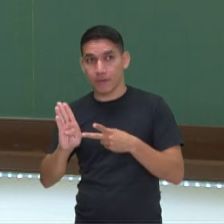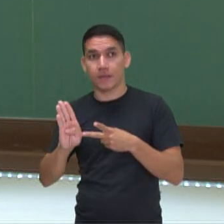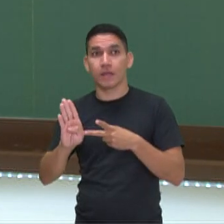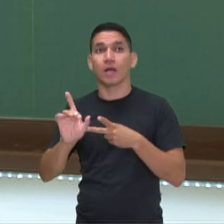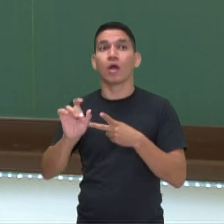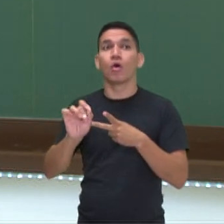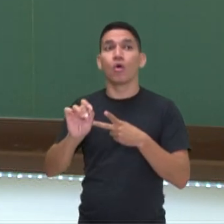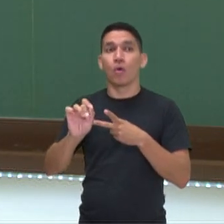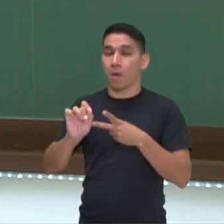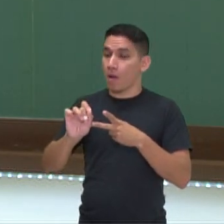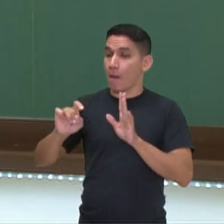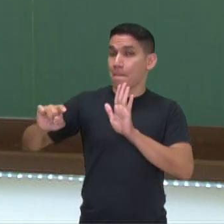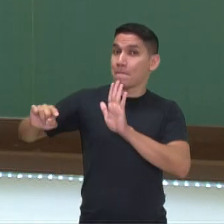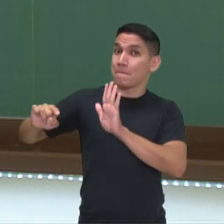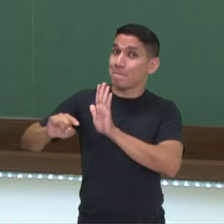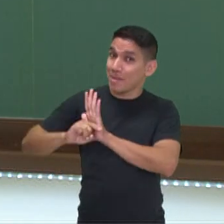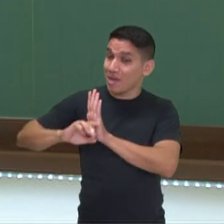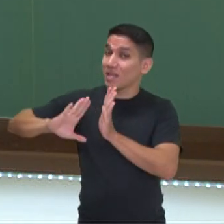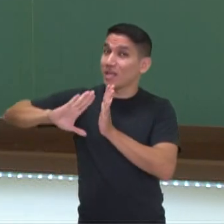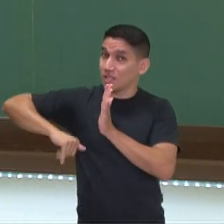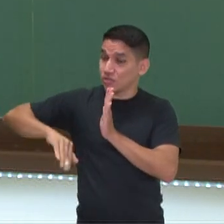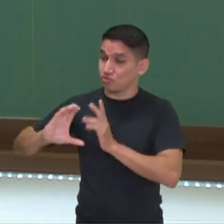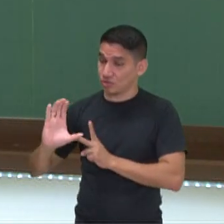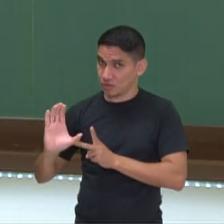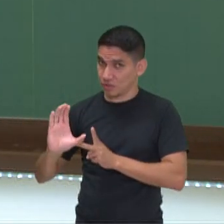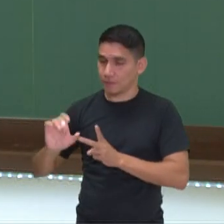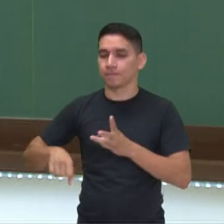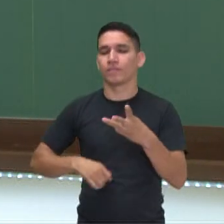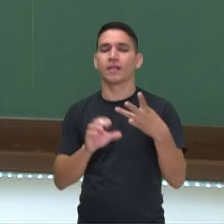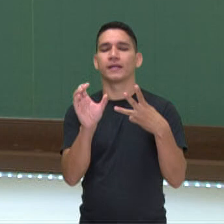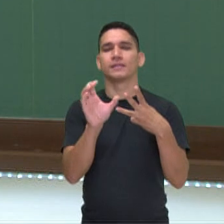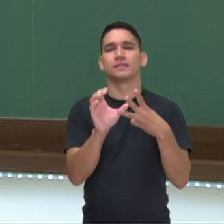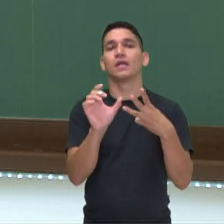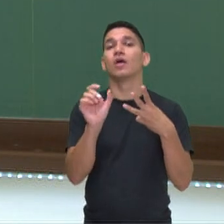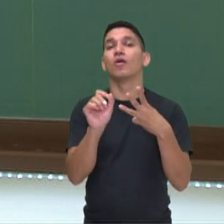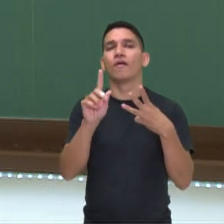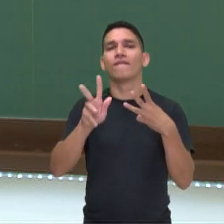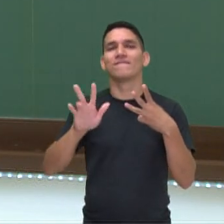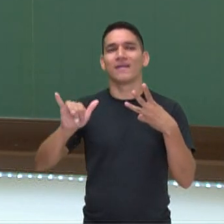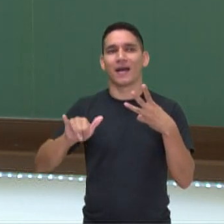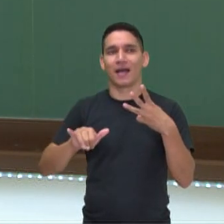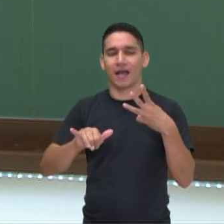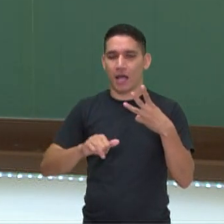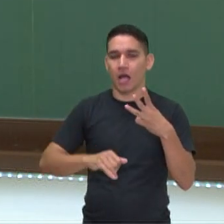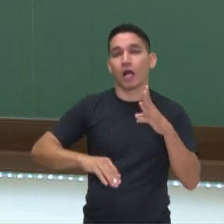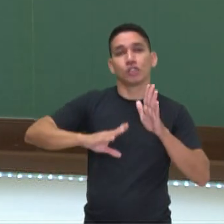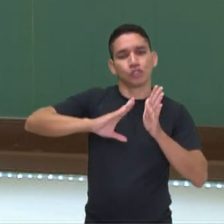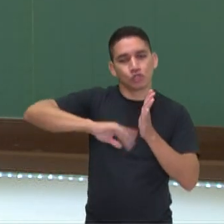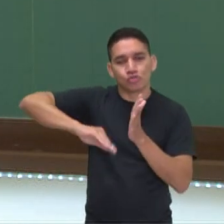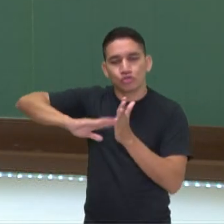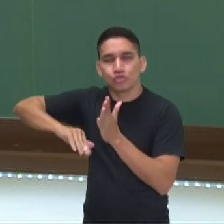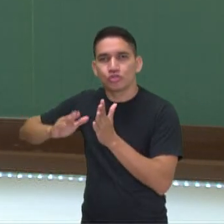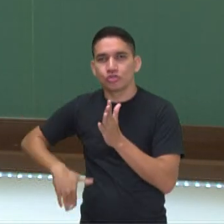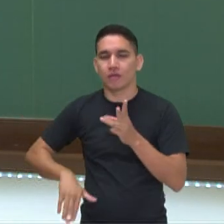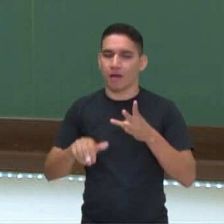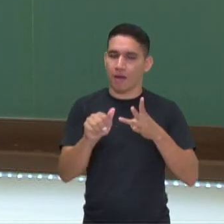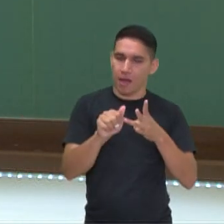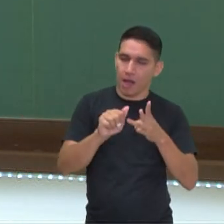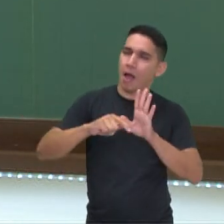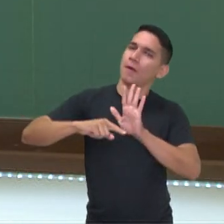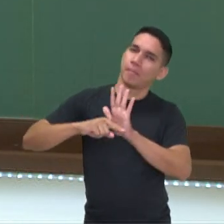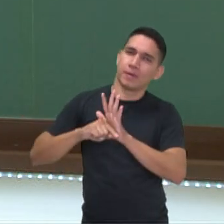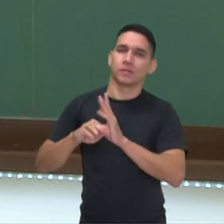aqui vocês subtraem C. E na letra C, vocês vão subtrair todos esses